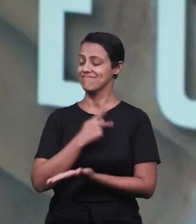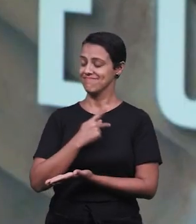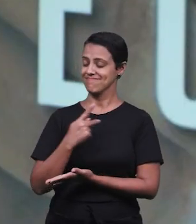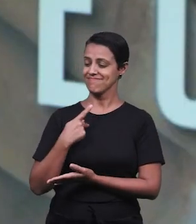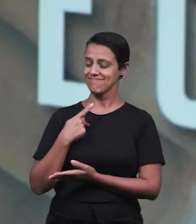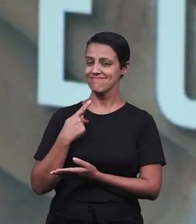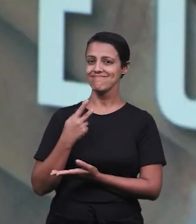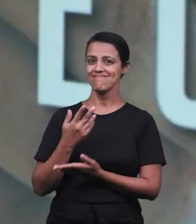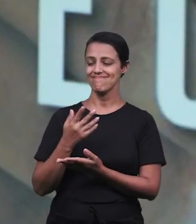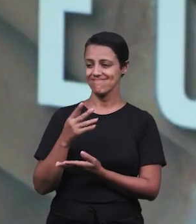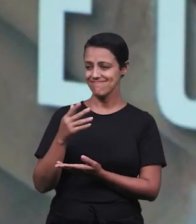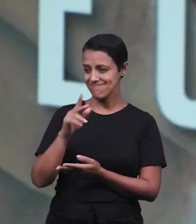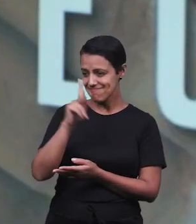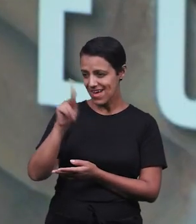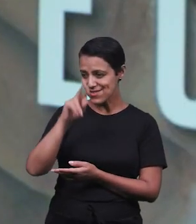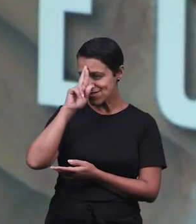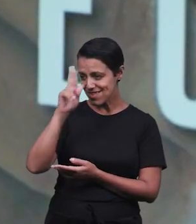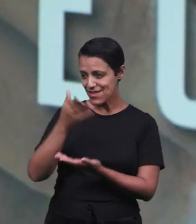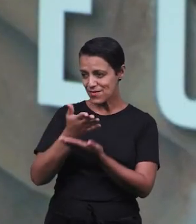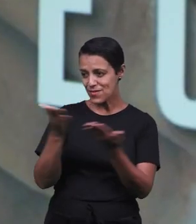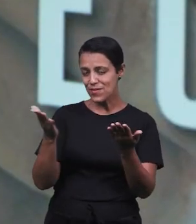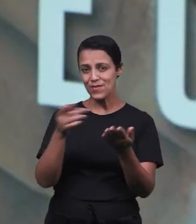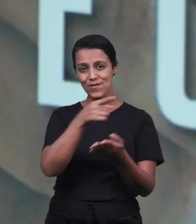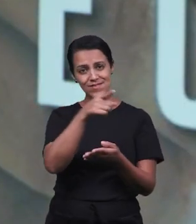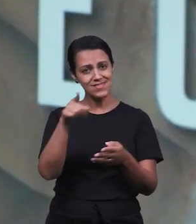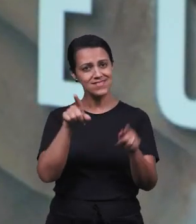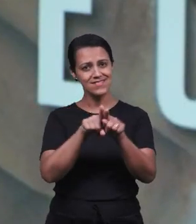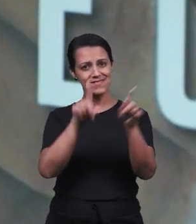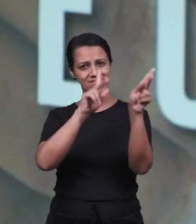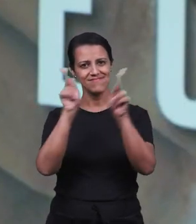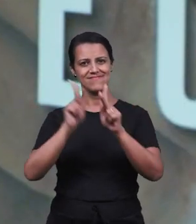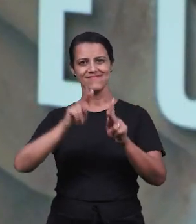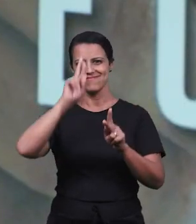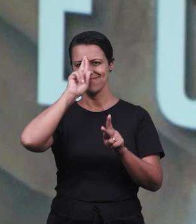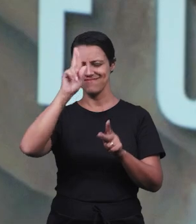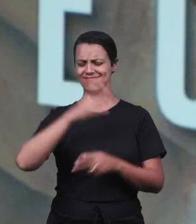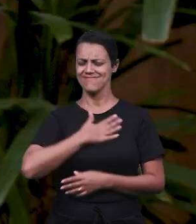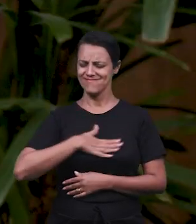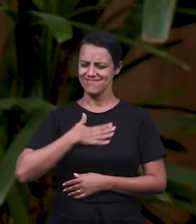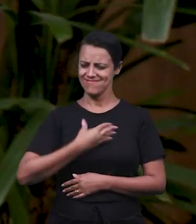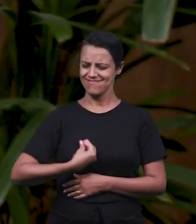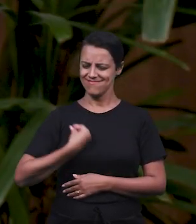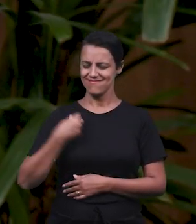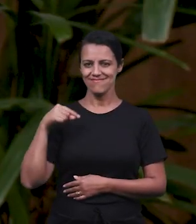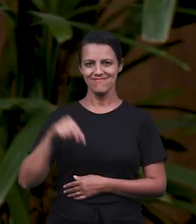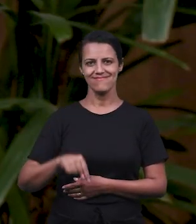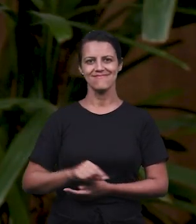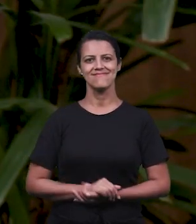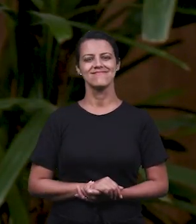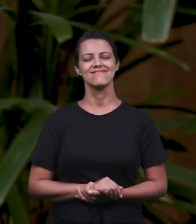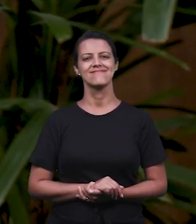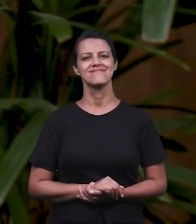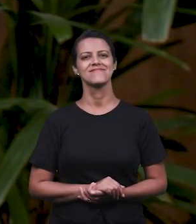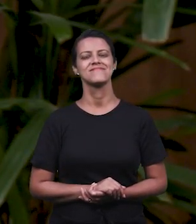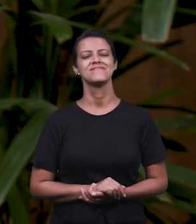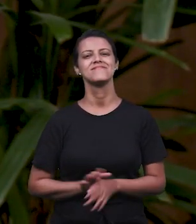paz do Senhor aos irmãos que acompanham conosco, é um prazer para nós também. Ótimo. Pastor Antônio